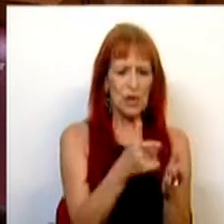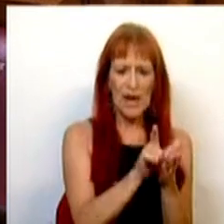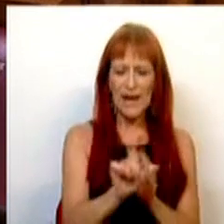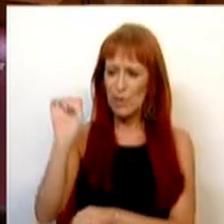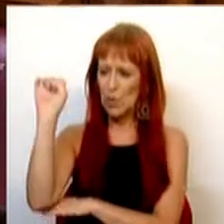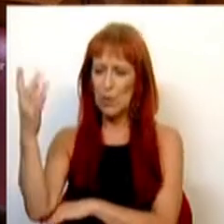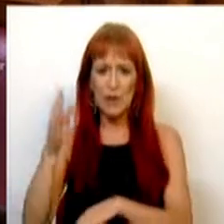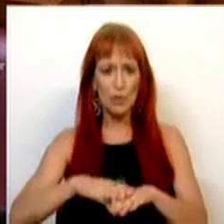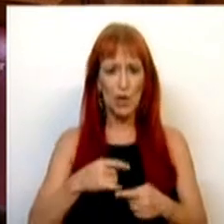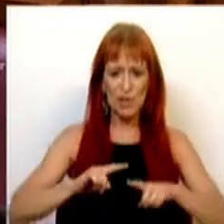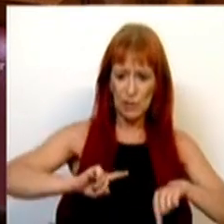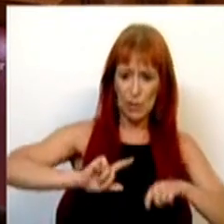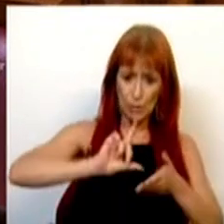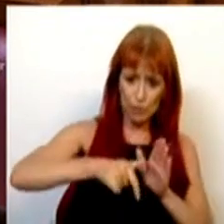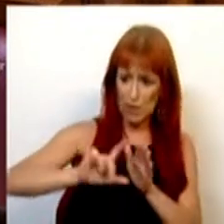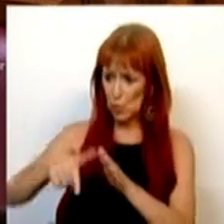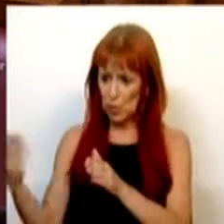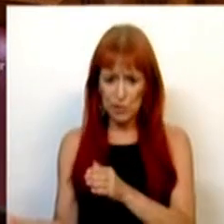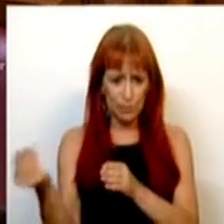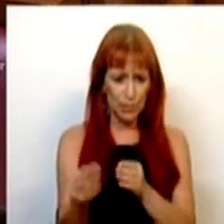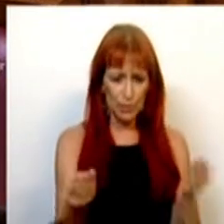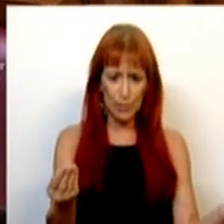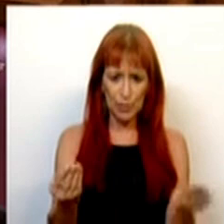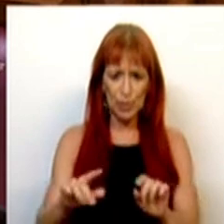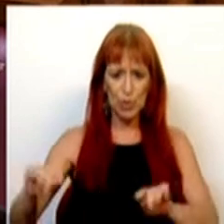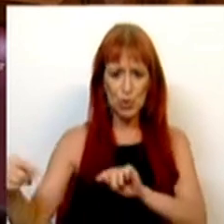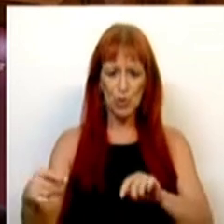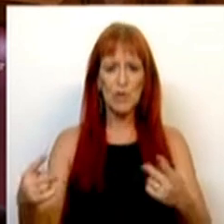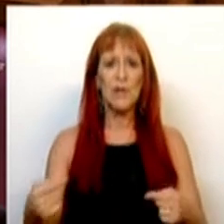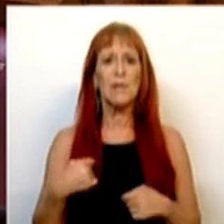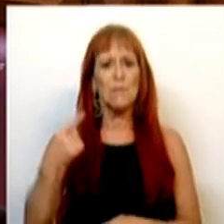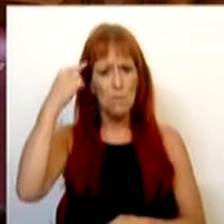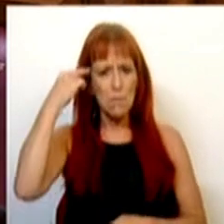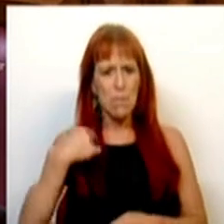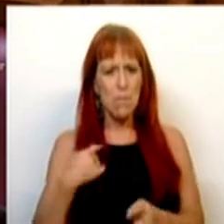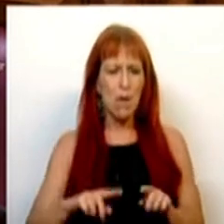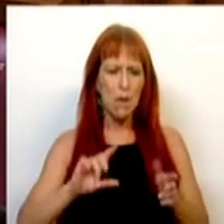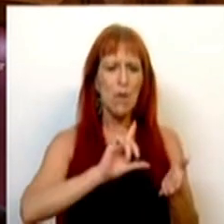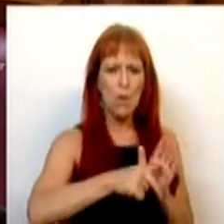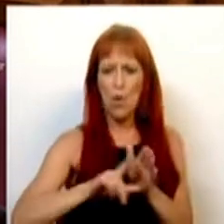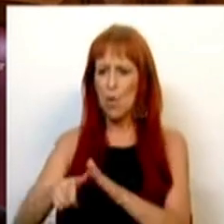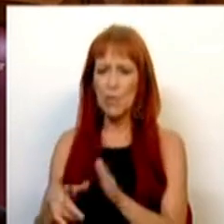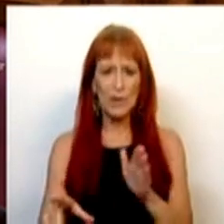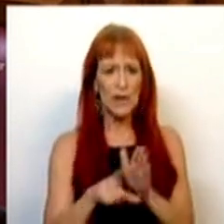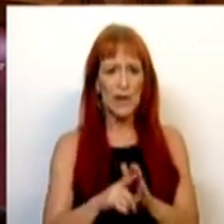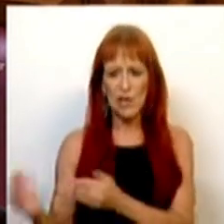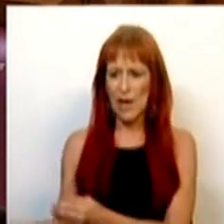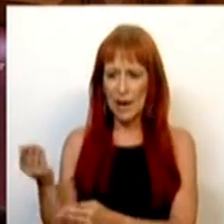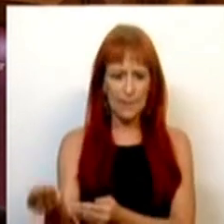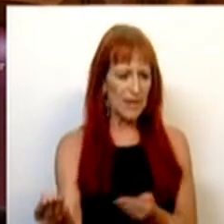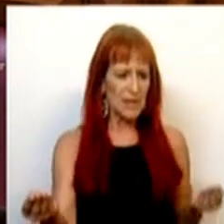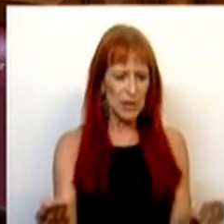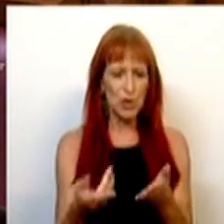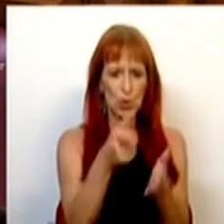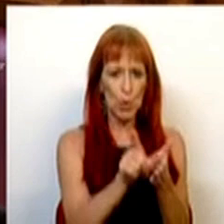PAN pelas iniciativas hoje em discussão. Tendo presente as iniciativas legislativas apresentadas